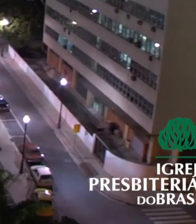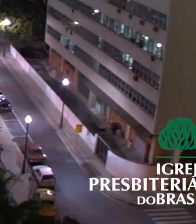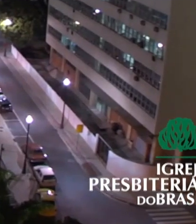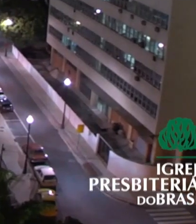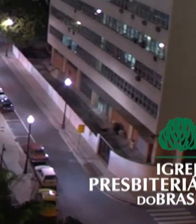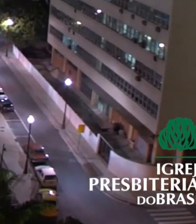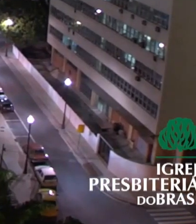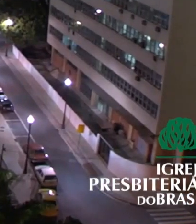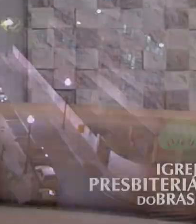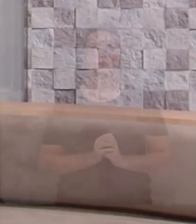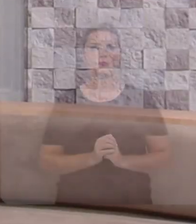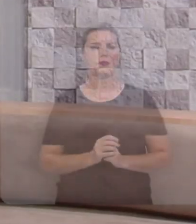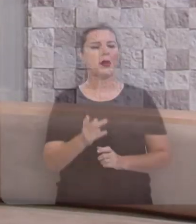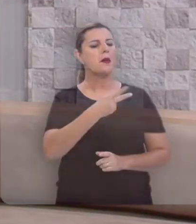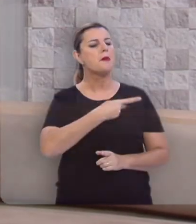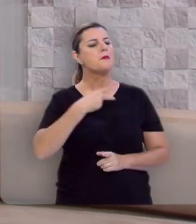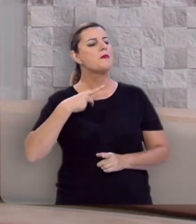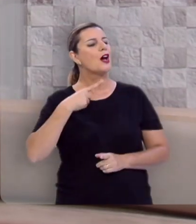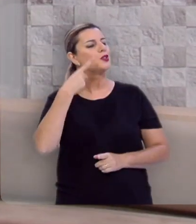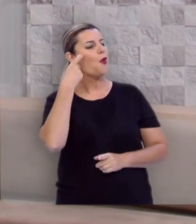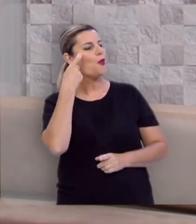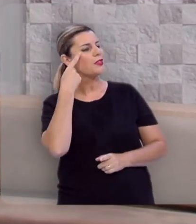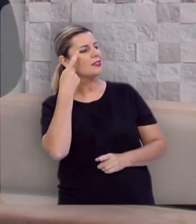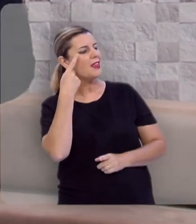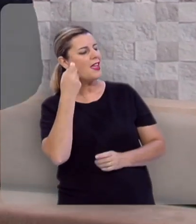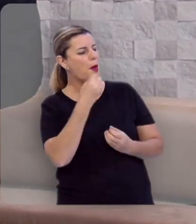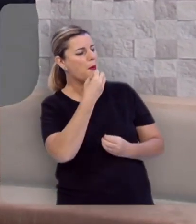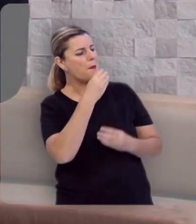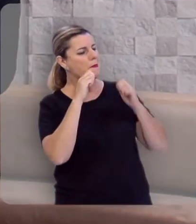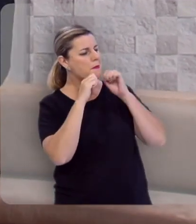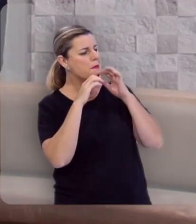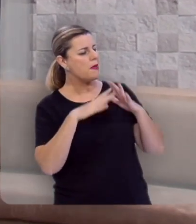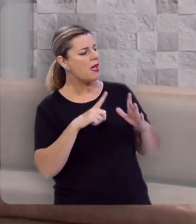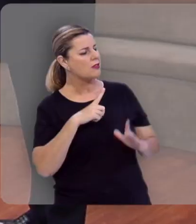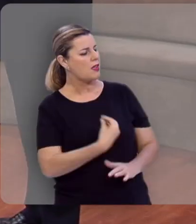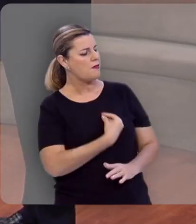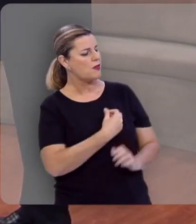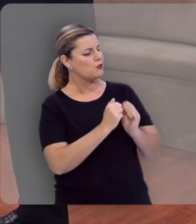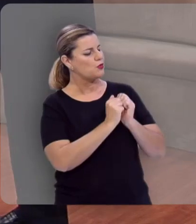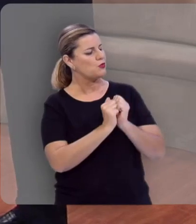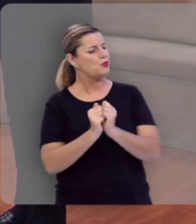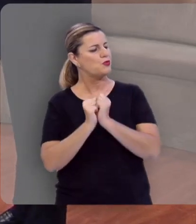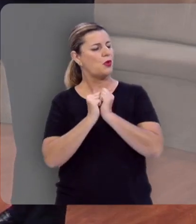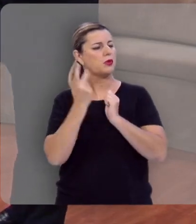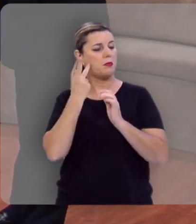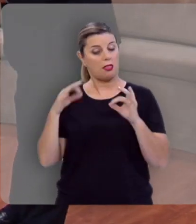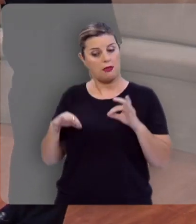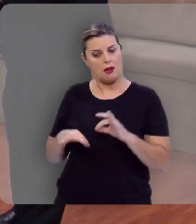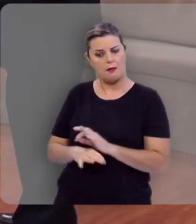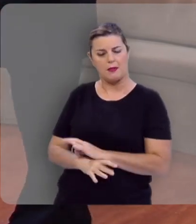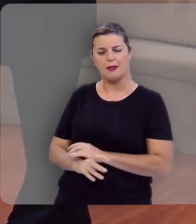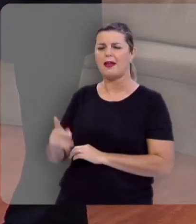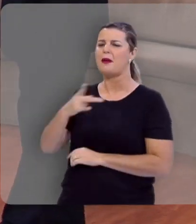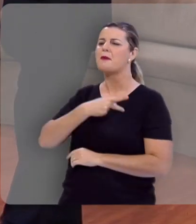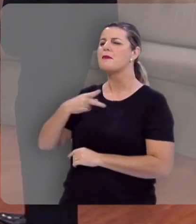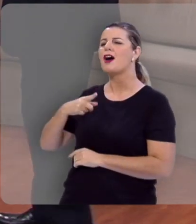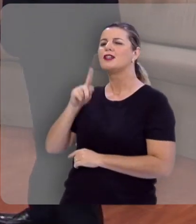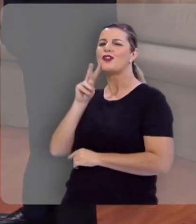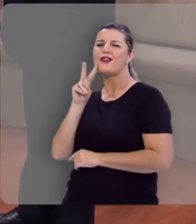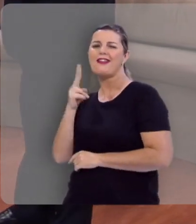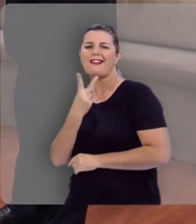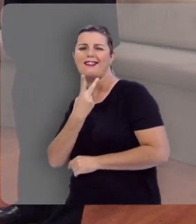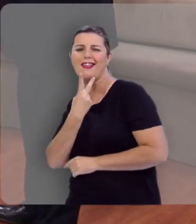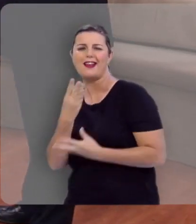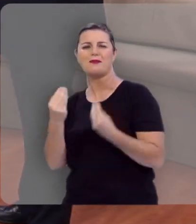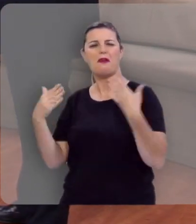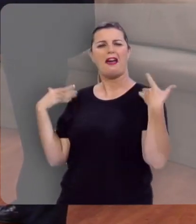Brasil. Pastor Rodrigo, que bênção poder ter o irmão aqui comigo para encerrarmos o programa. Pastor Hernandes, a